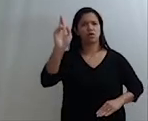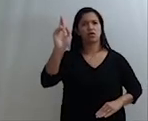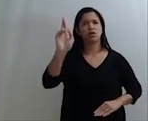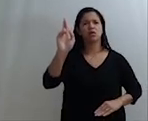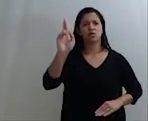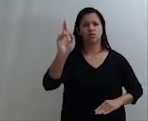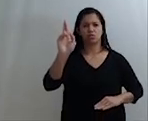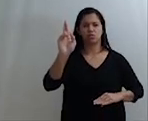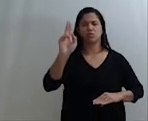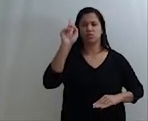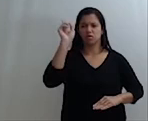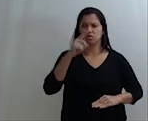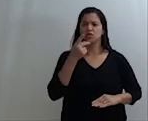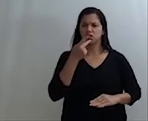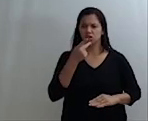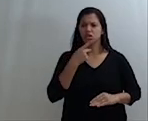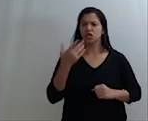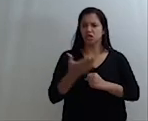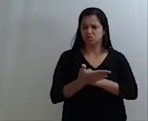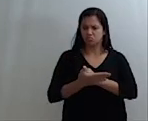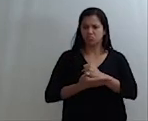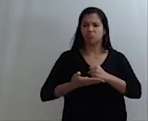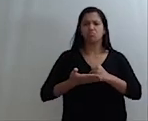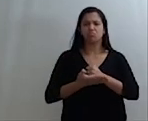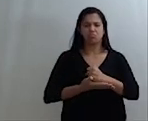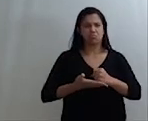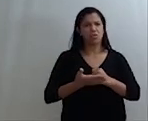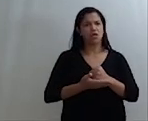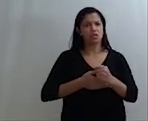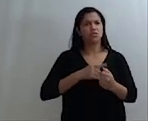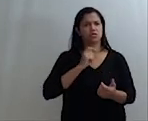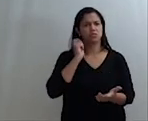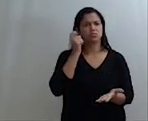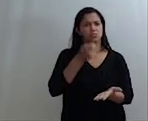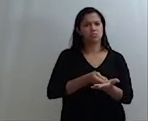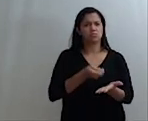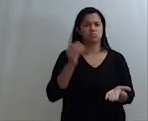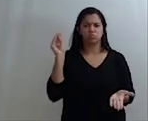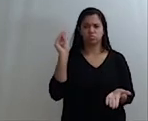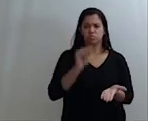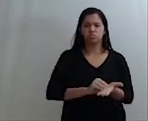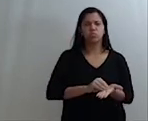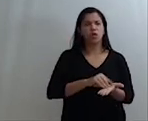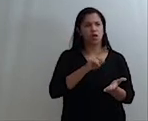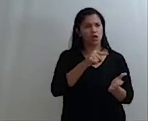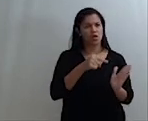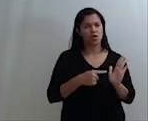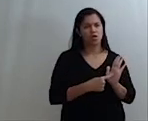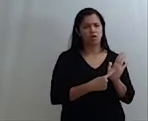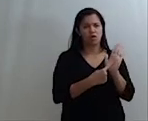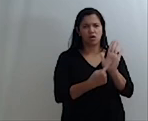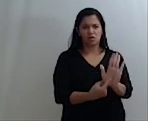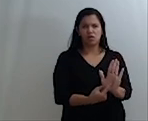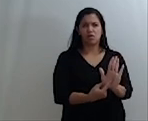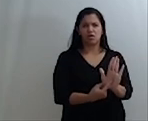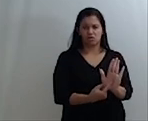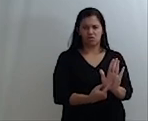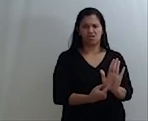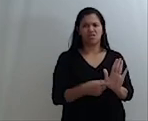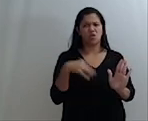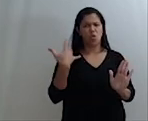para autorizar a medida cautelar de prisão a gravidade concreta dos delitos é é inquestionável